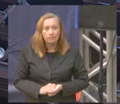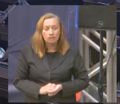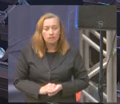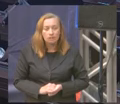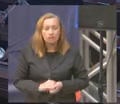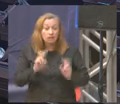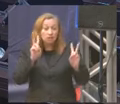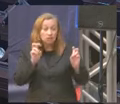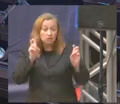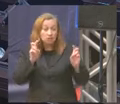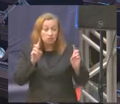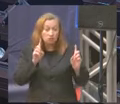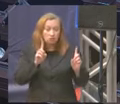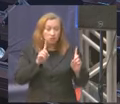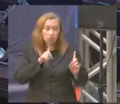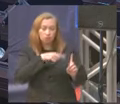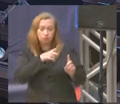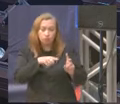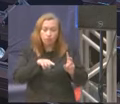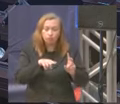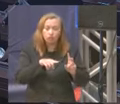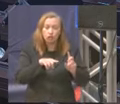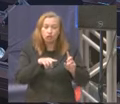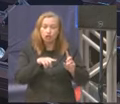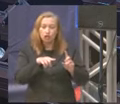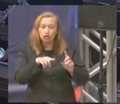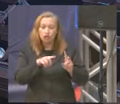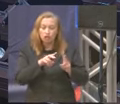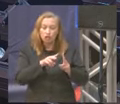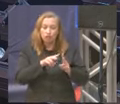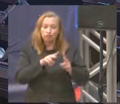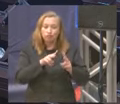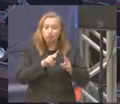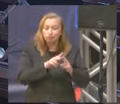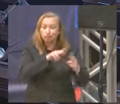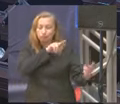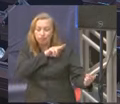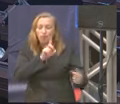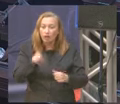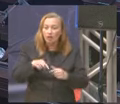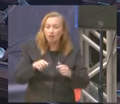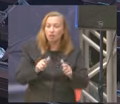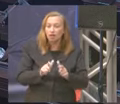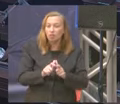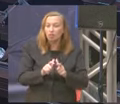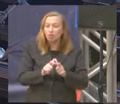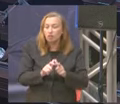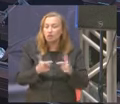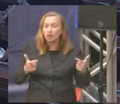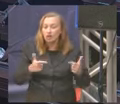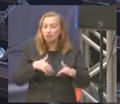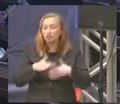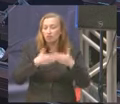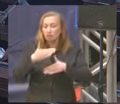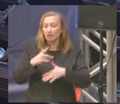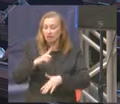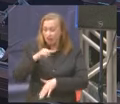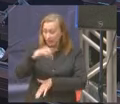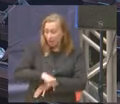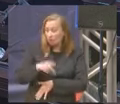essa questão da exclusão digital, né? Que ela acaba sendo um grande gap que a gente tem aqui. Quando você fala de